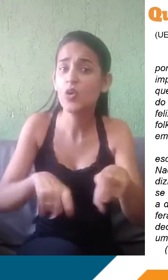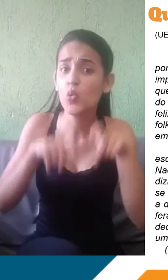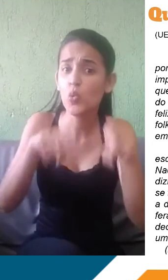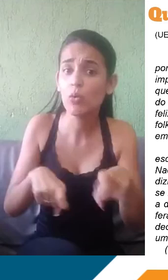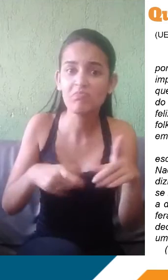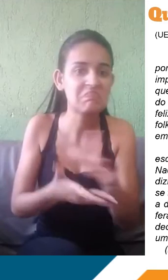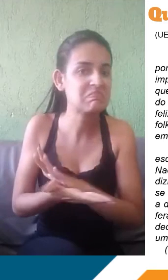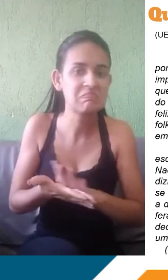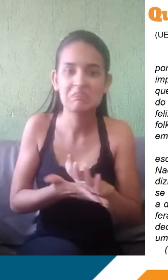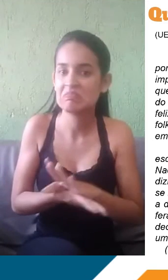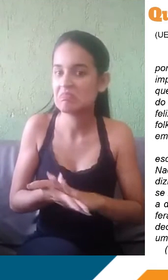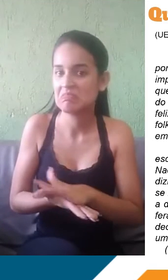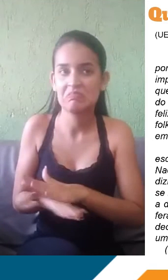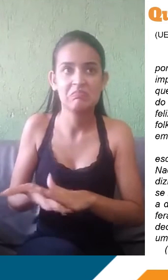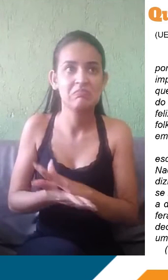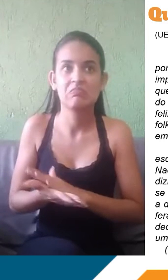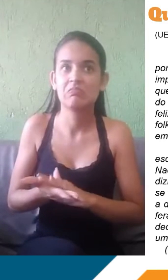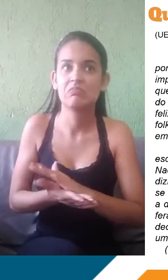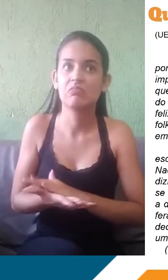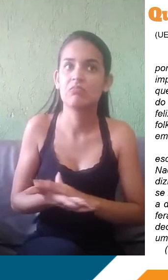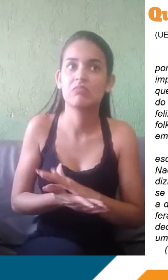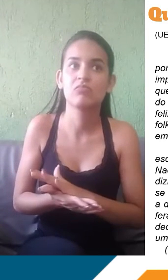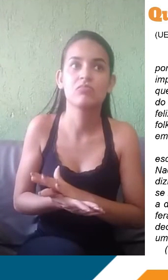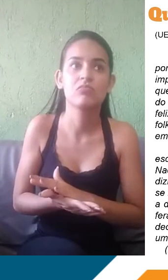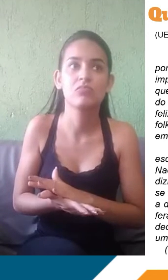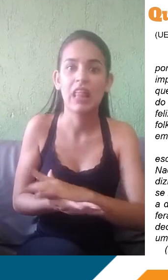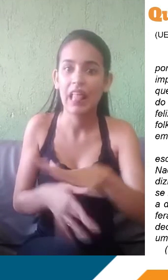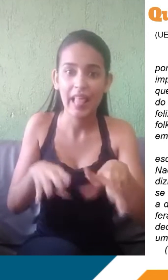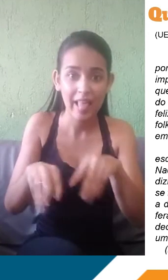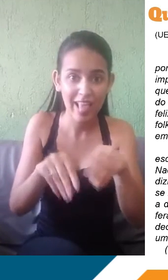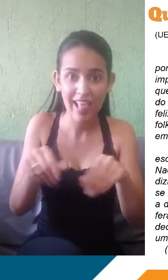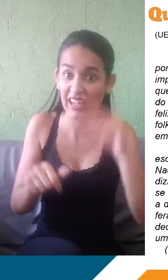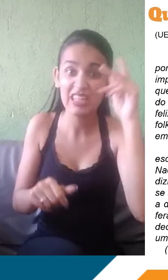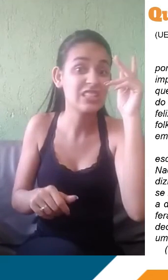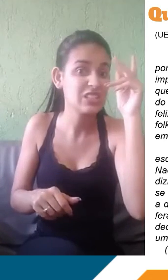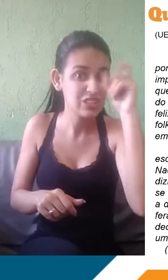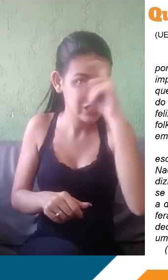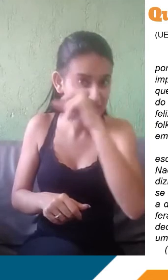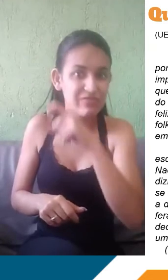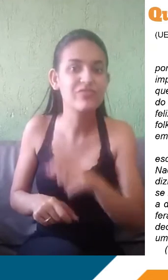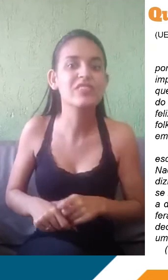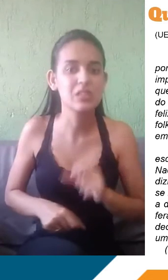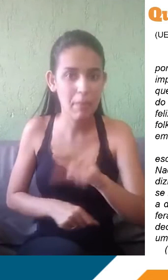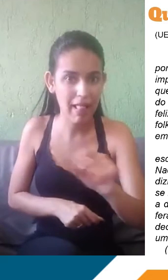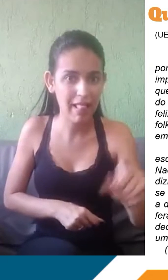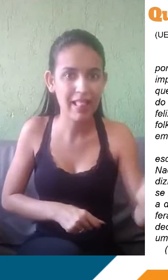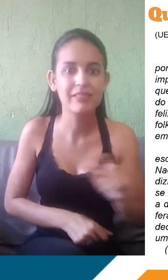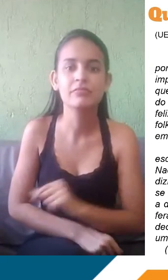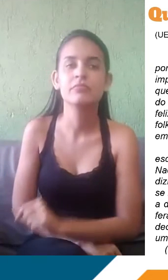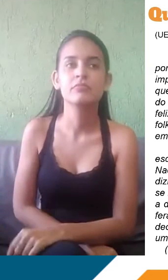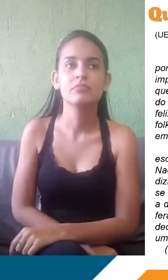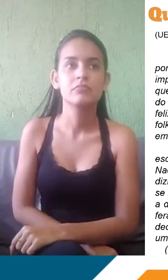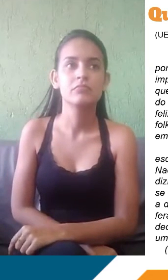terras não eram ferazes e ela não era fácil como diziam os livros. Outra decepção.